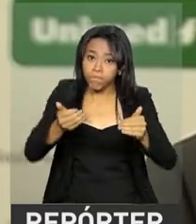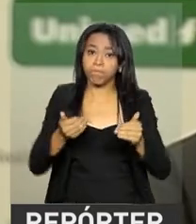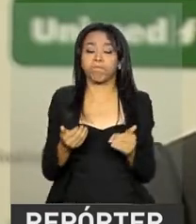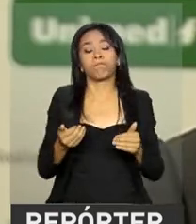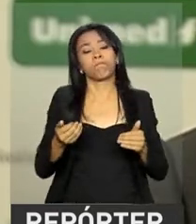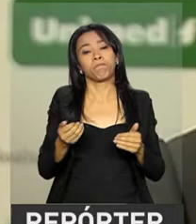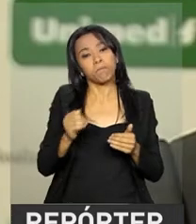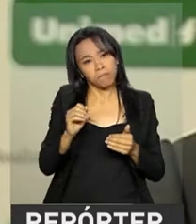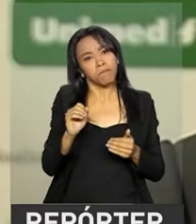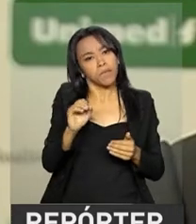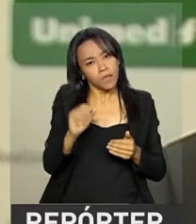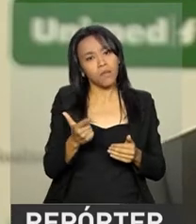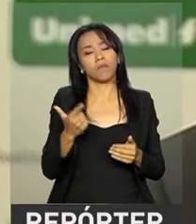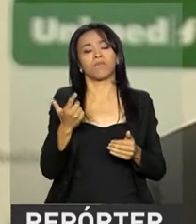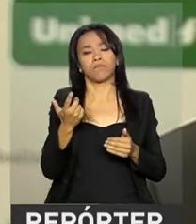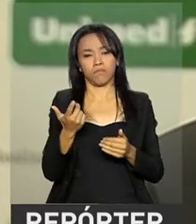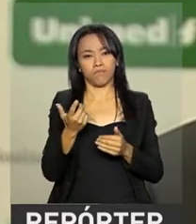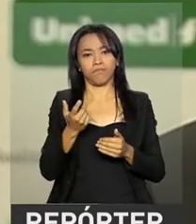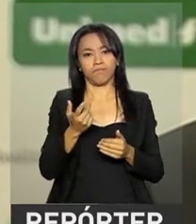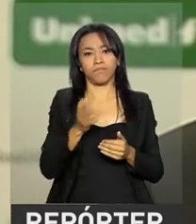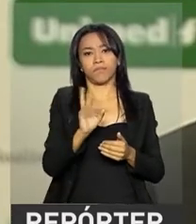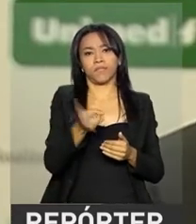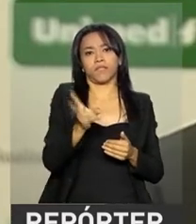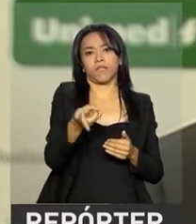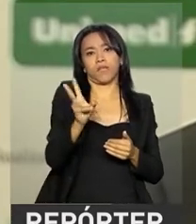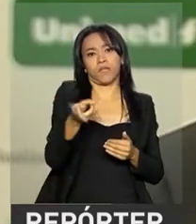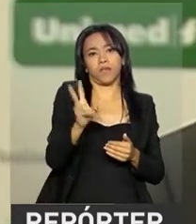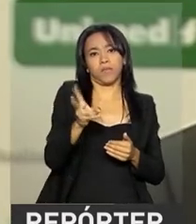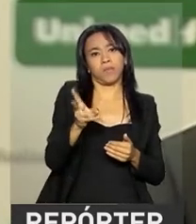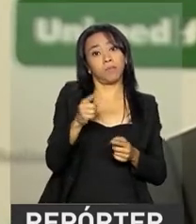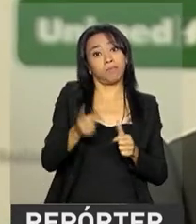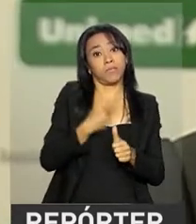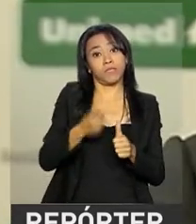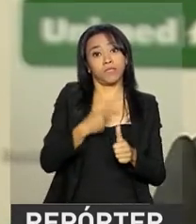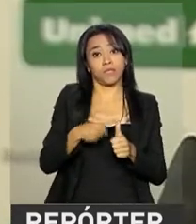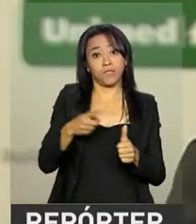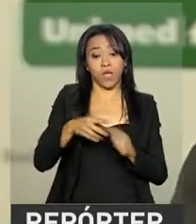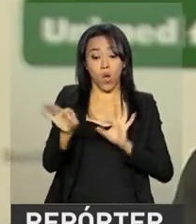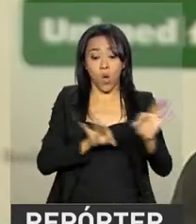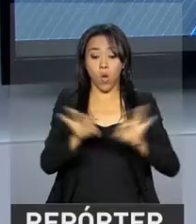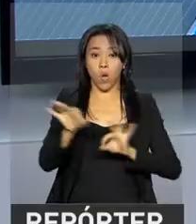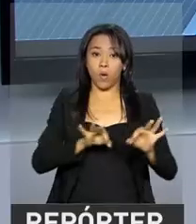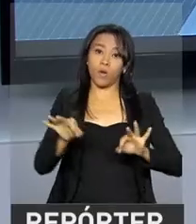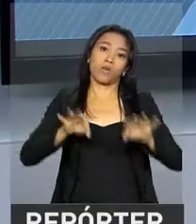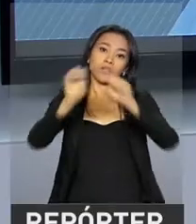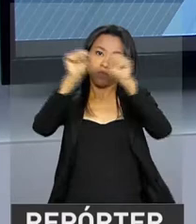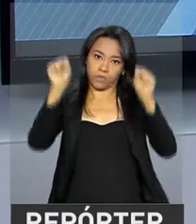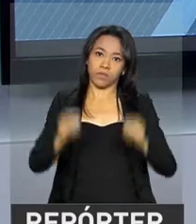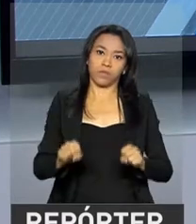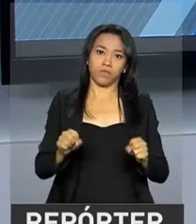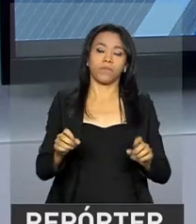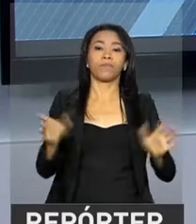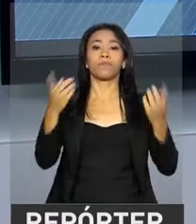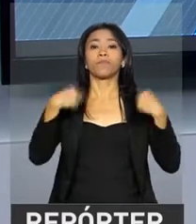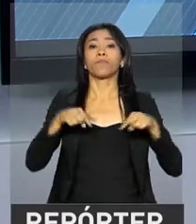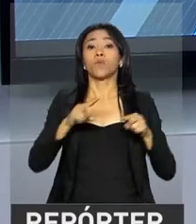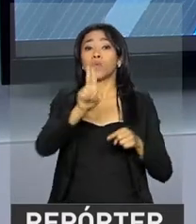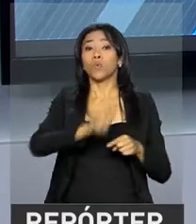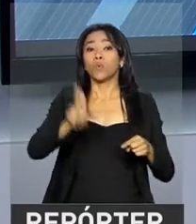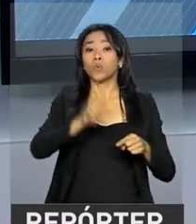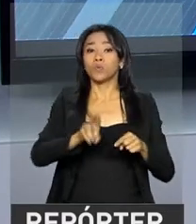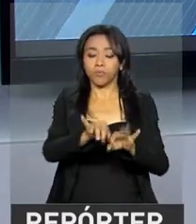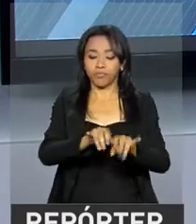dentro da lógica de estruturar o sistema para todos o uso do prontuário eletrônico